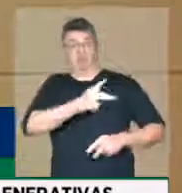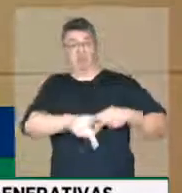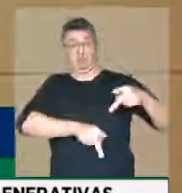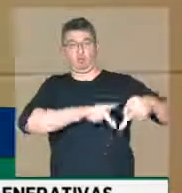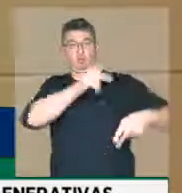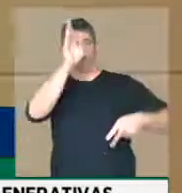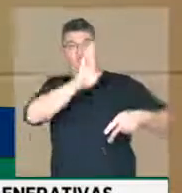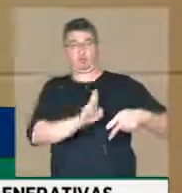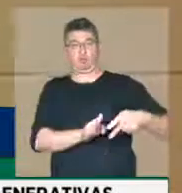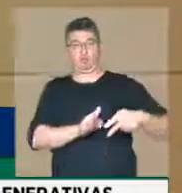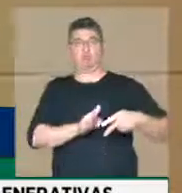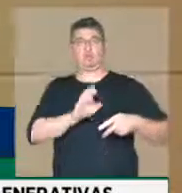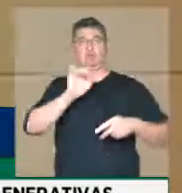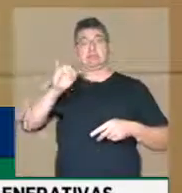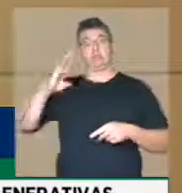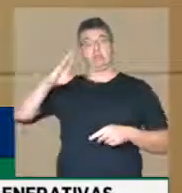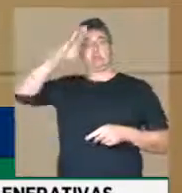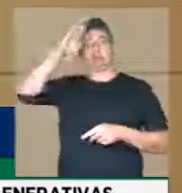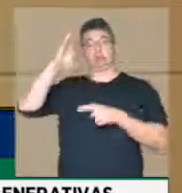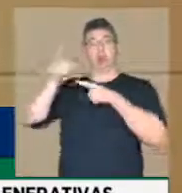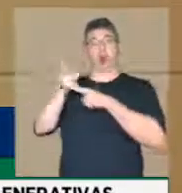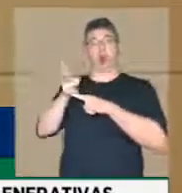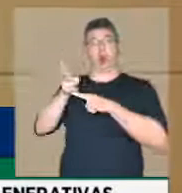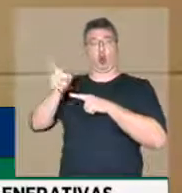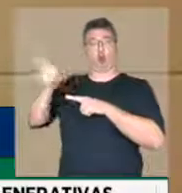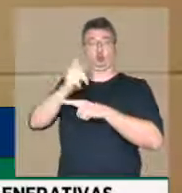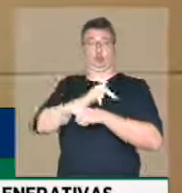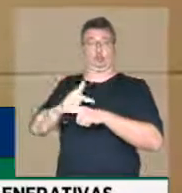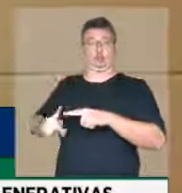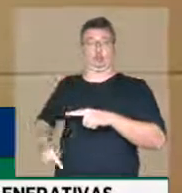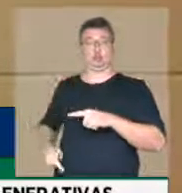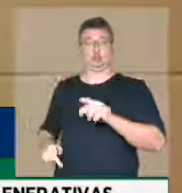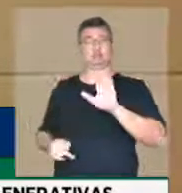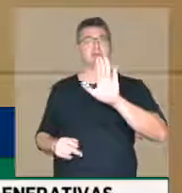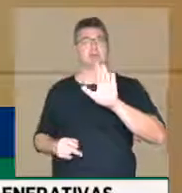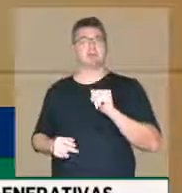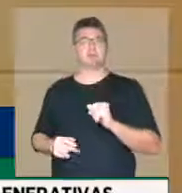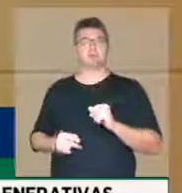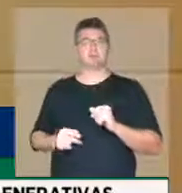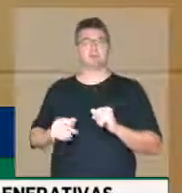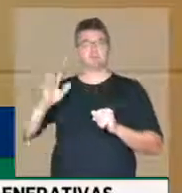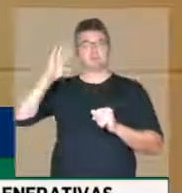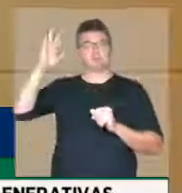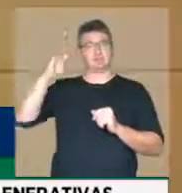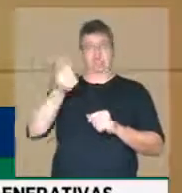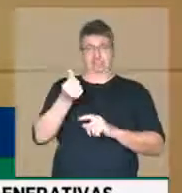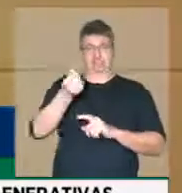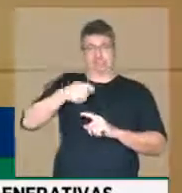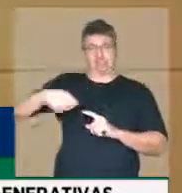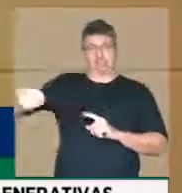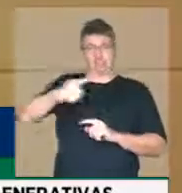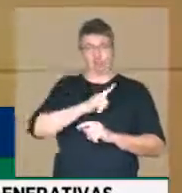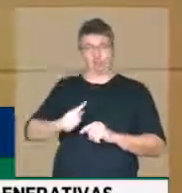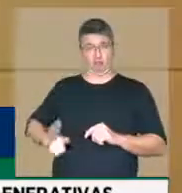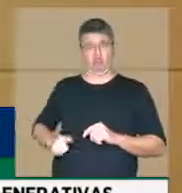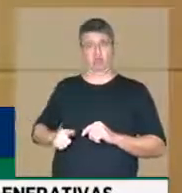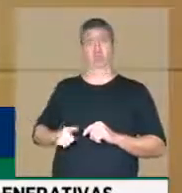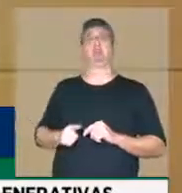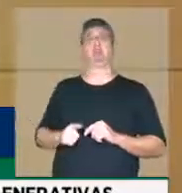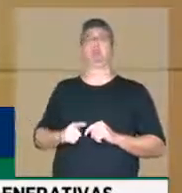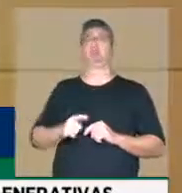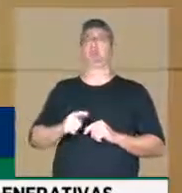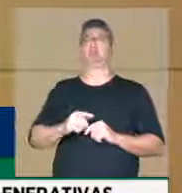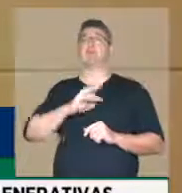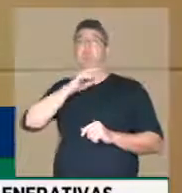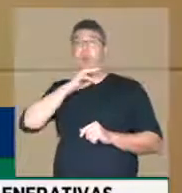brasileiros a permanência de Bolsonaro. As perspectivas do governo para os próximos 6 meses também são ruins